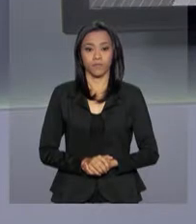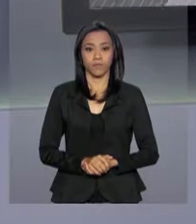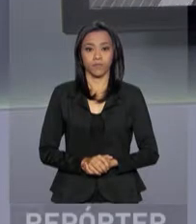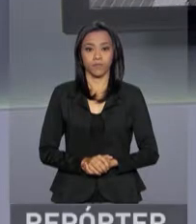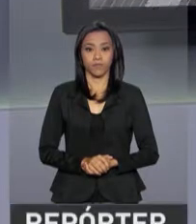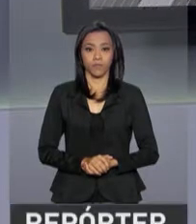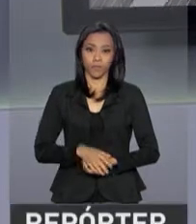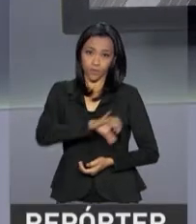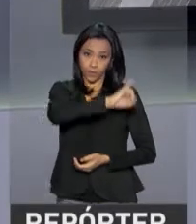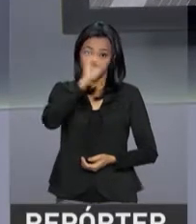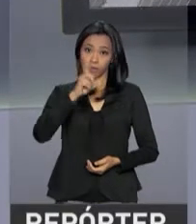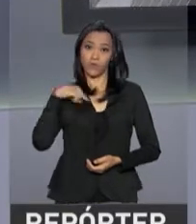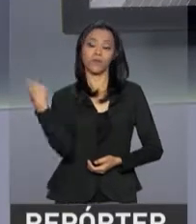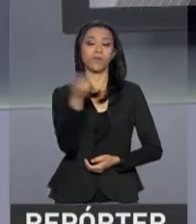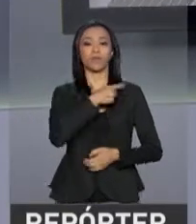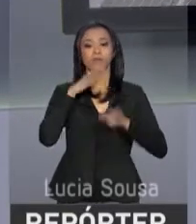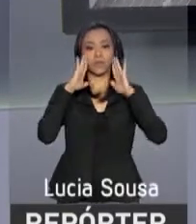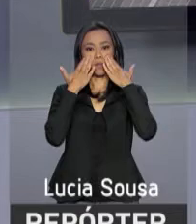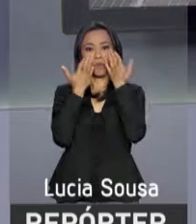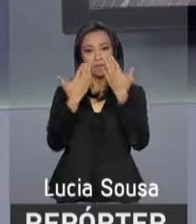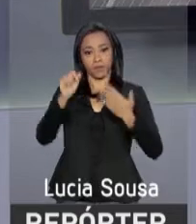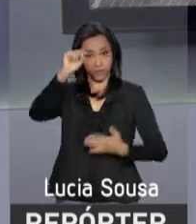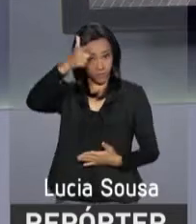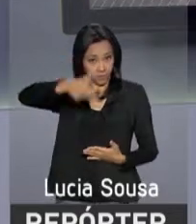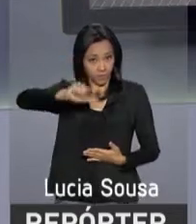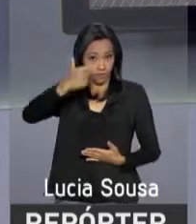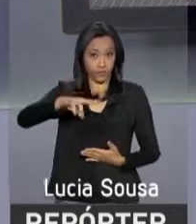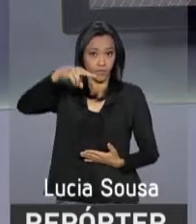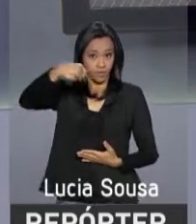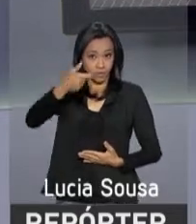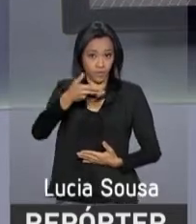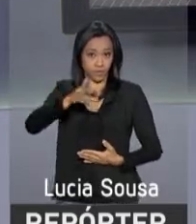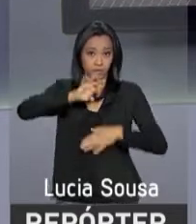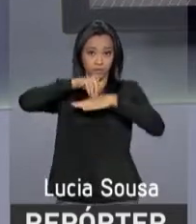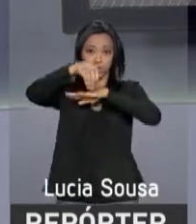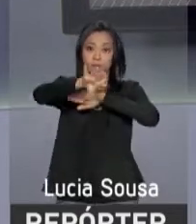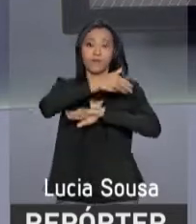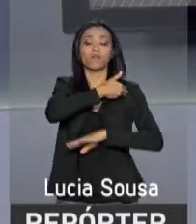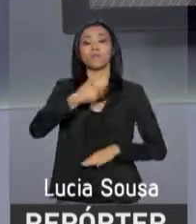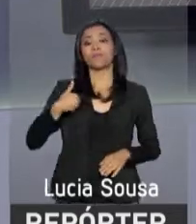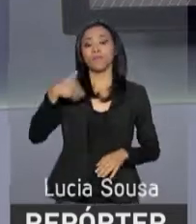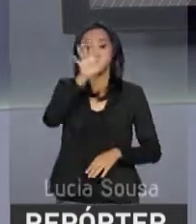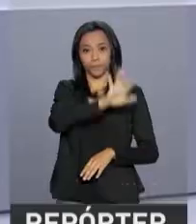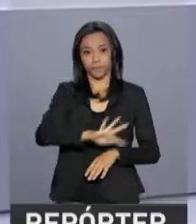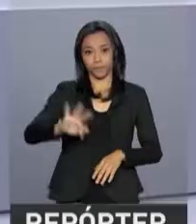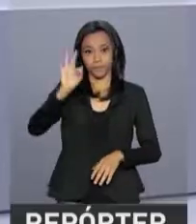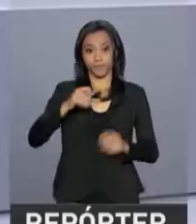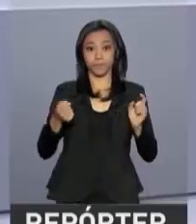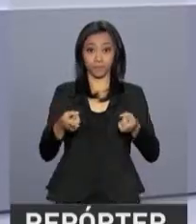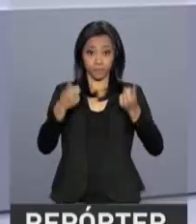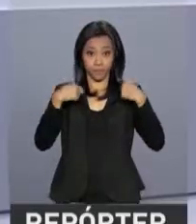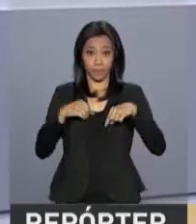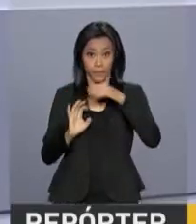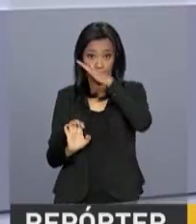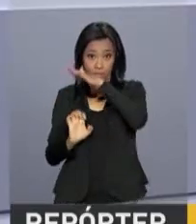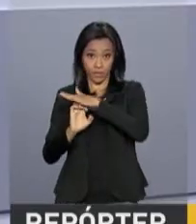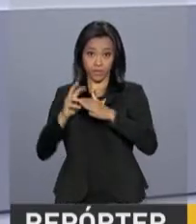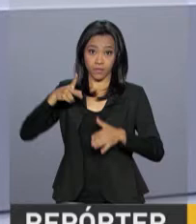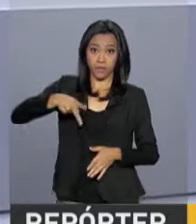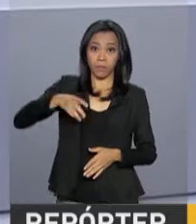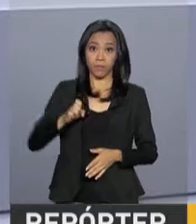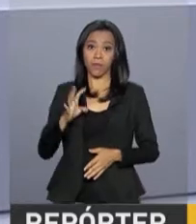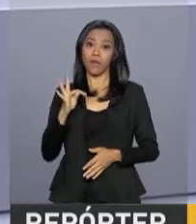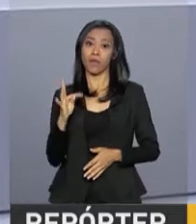o lá voltamos com mais uma edição do repórter nbr as notícias do governo federal a petrobras